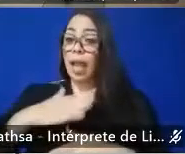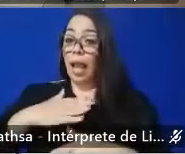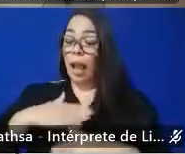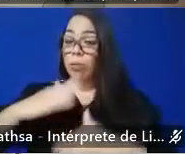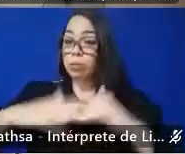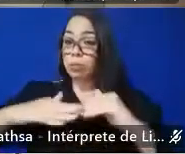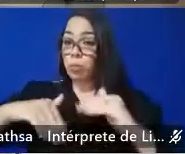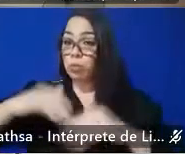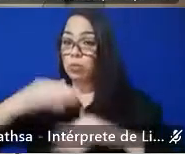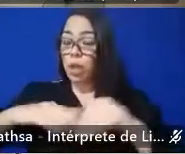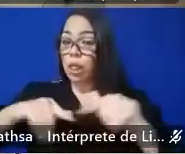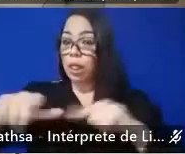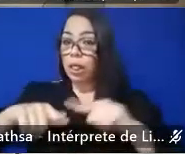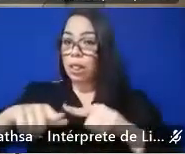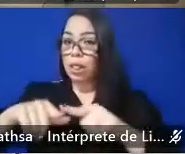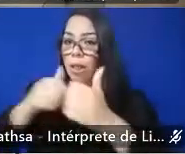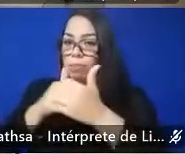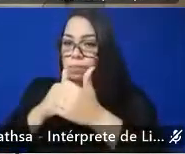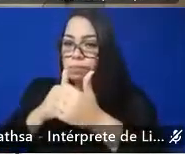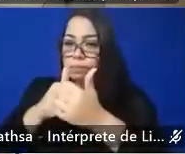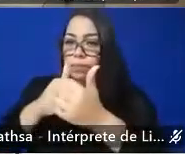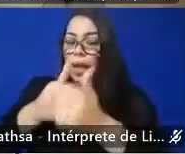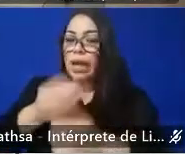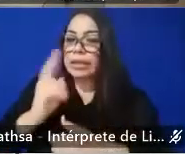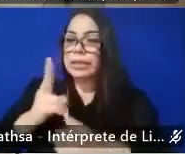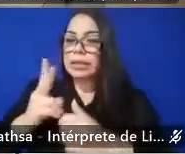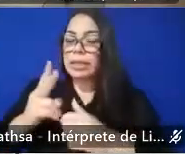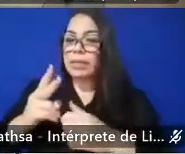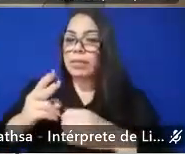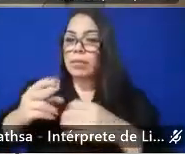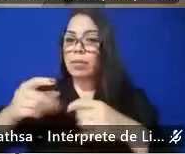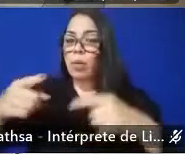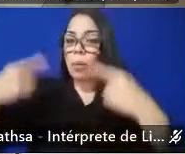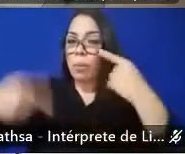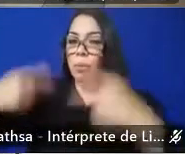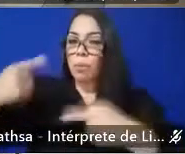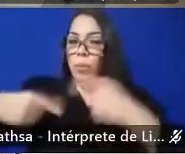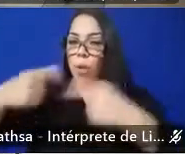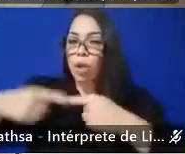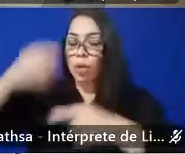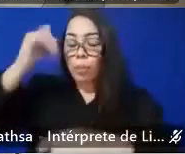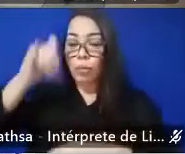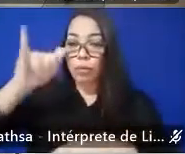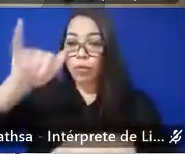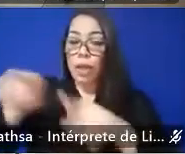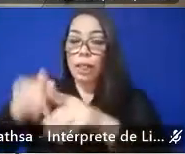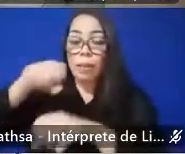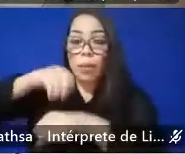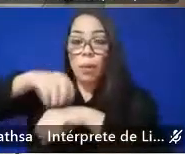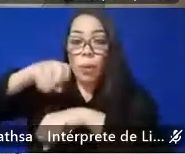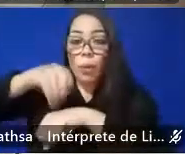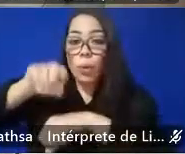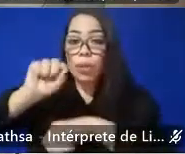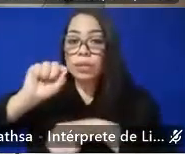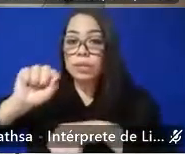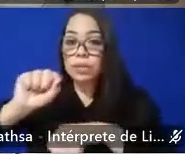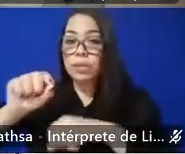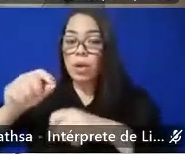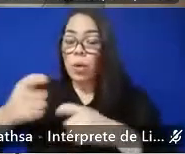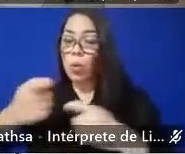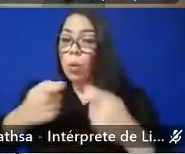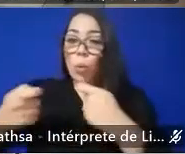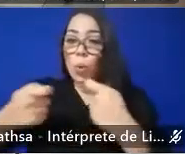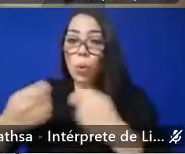preponderantemente uma política de prevenção e orientação através de sistemas de controle interno de